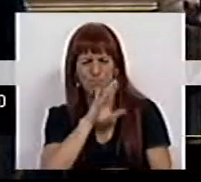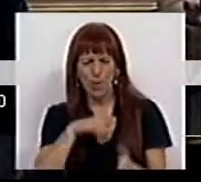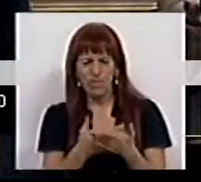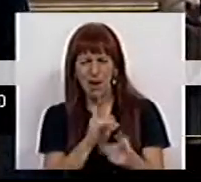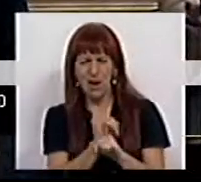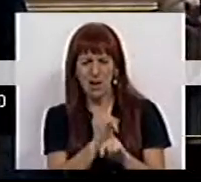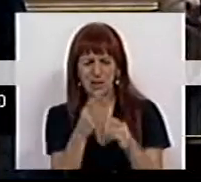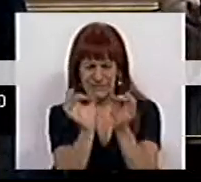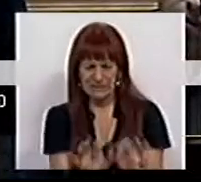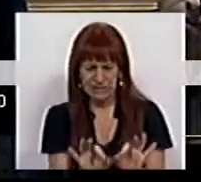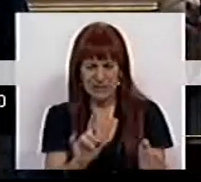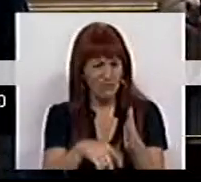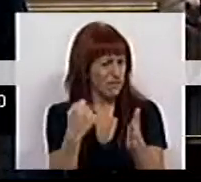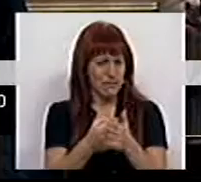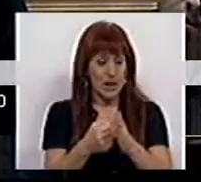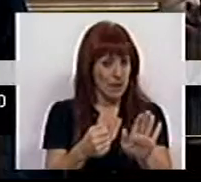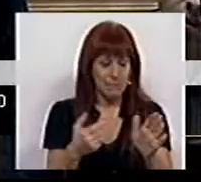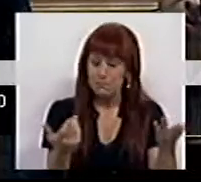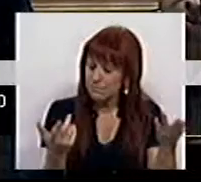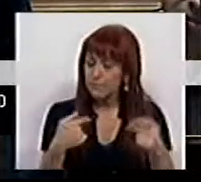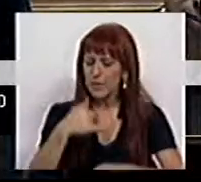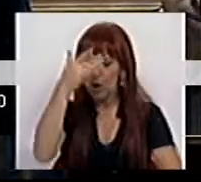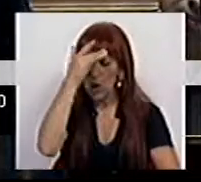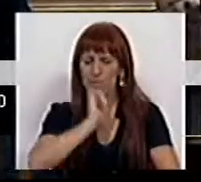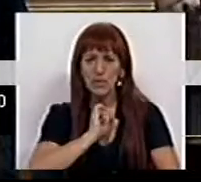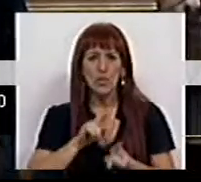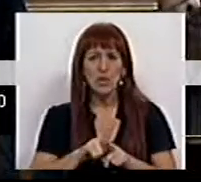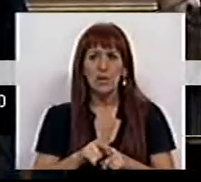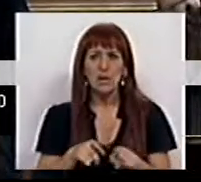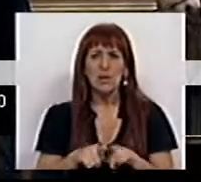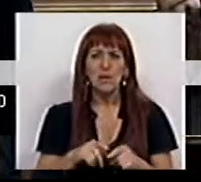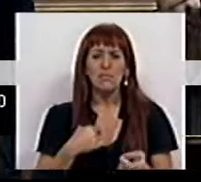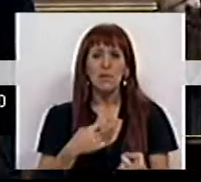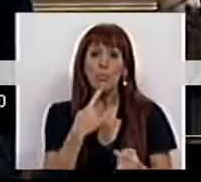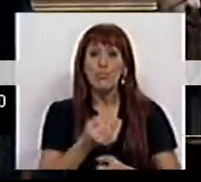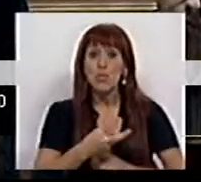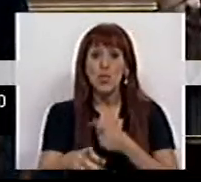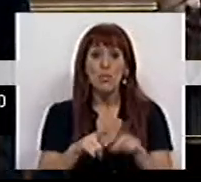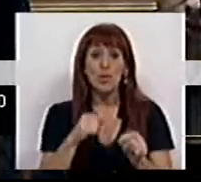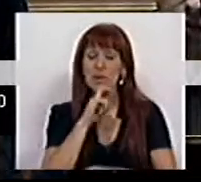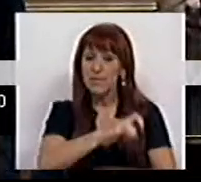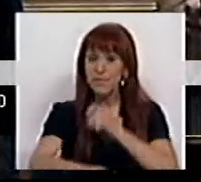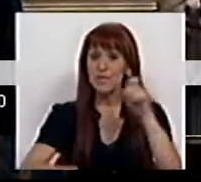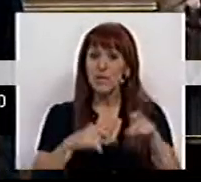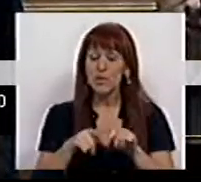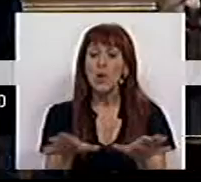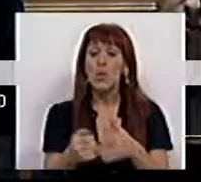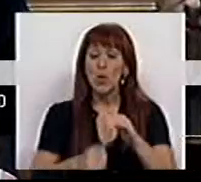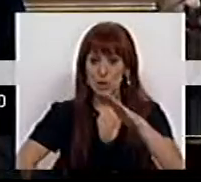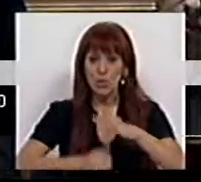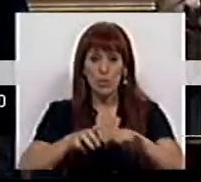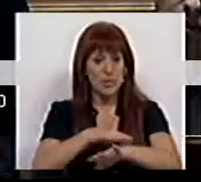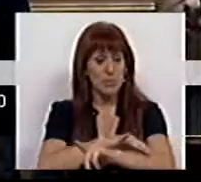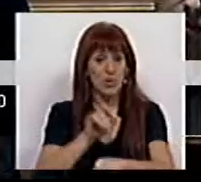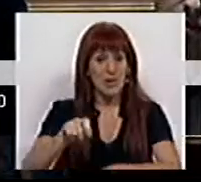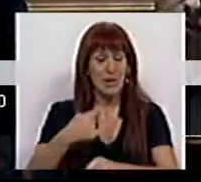se manter na formulação final. Do nosso ponto de vista, são colocadas inúmeras advertências também pelo próprio Conselho Superior da Magistratura,